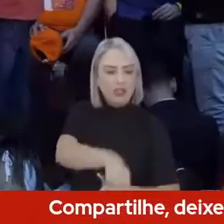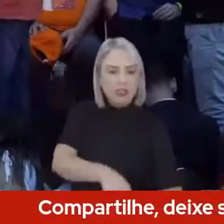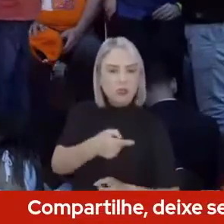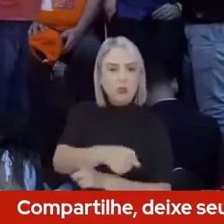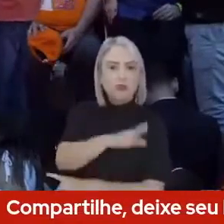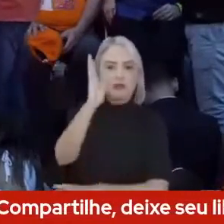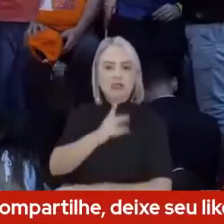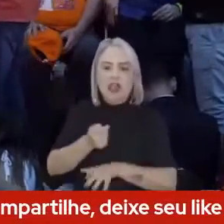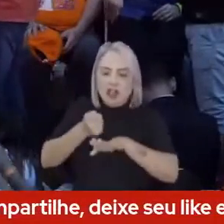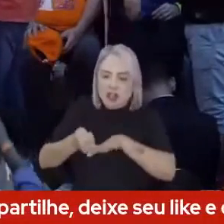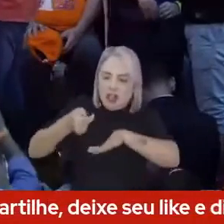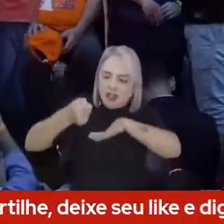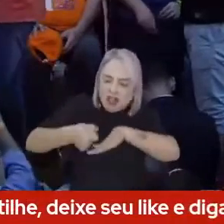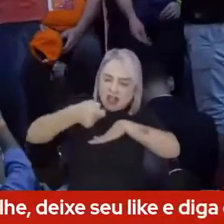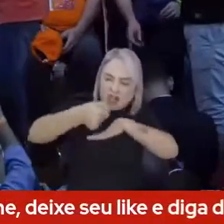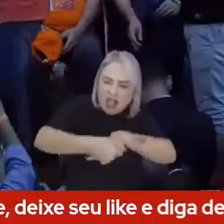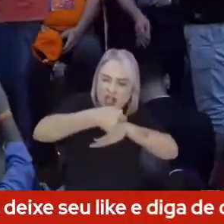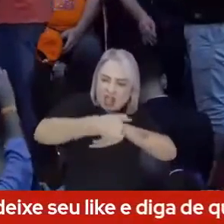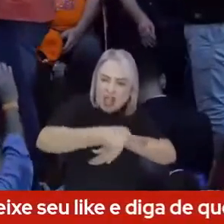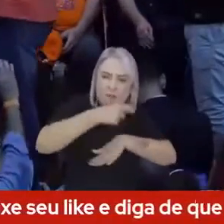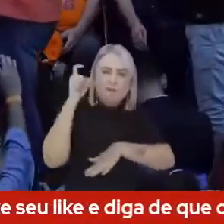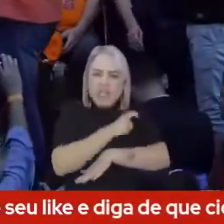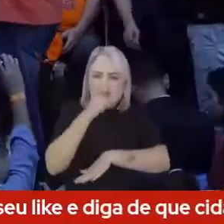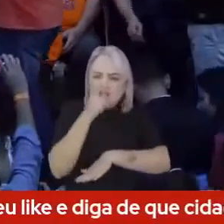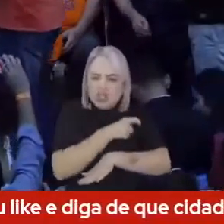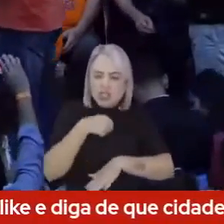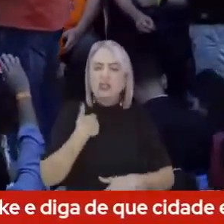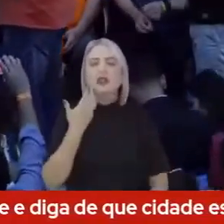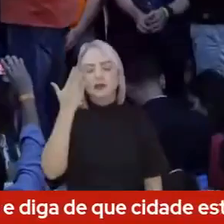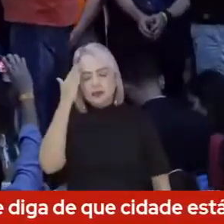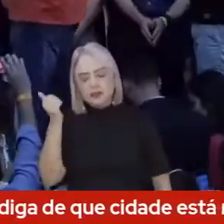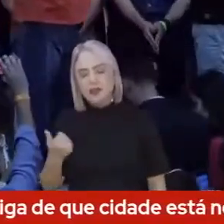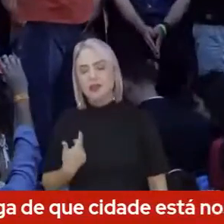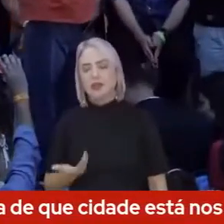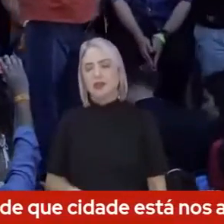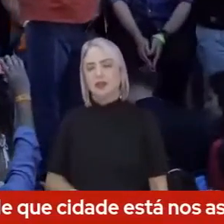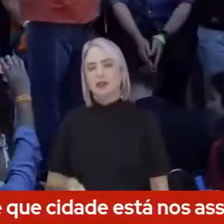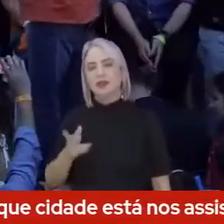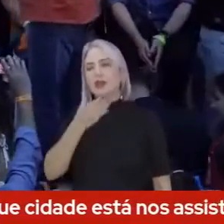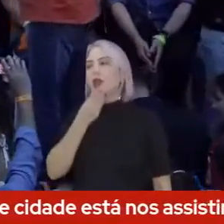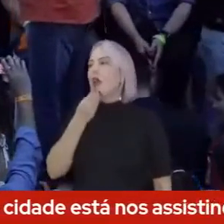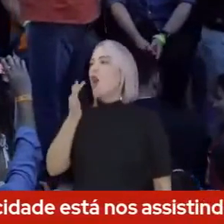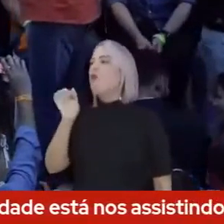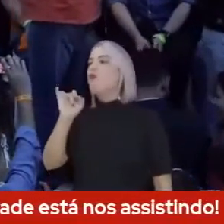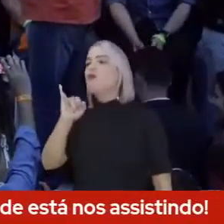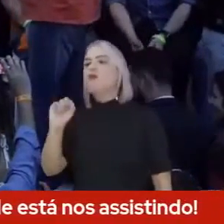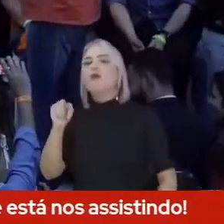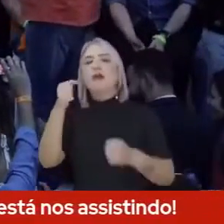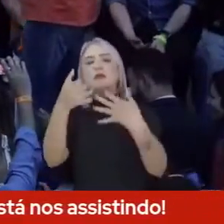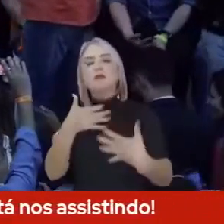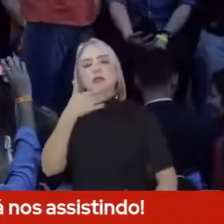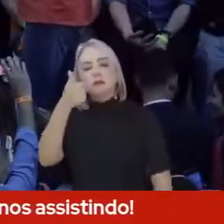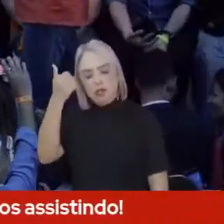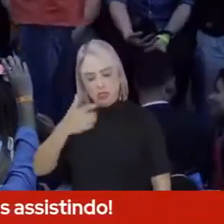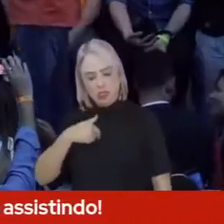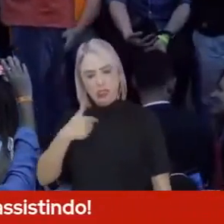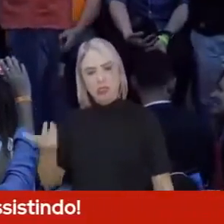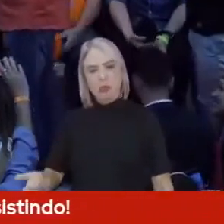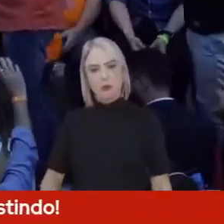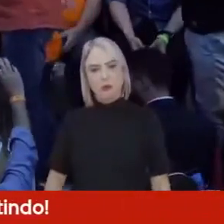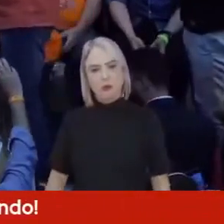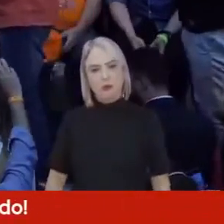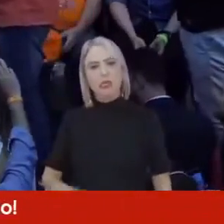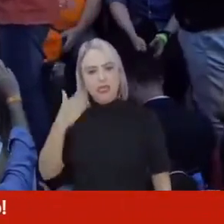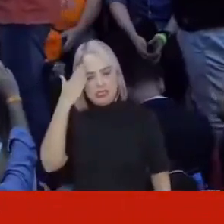de todos os lados. Eu sei disso. Está aqui o Fábio Porta, que pode falar melhor que eu, né, que sabe